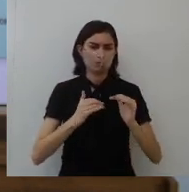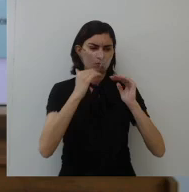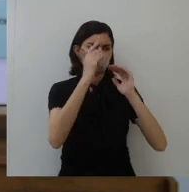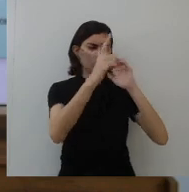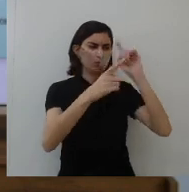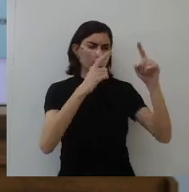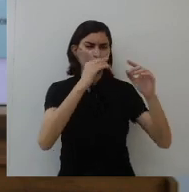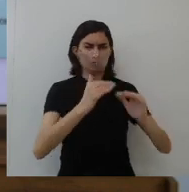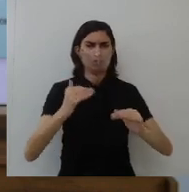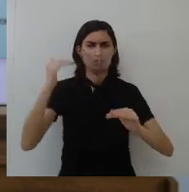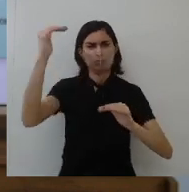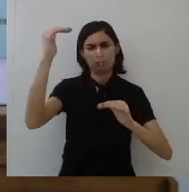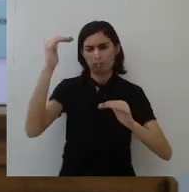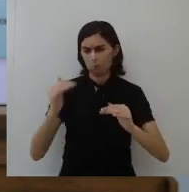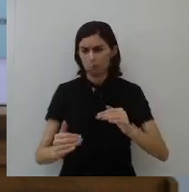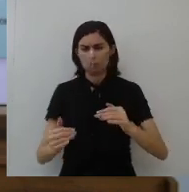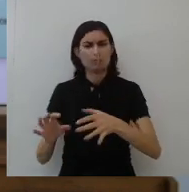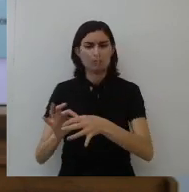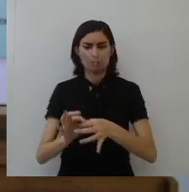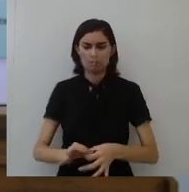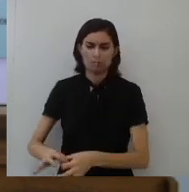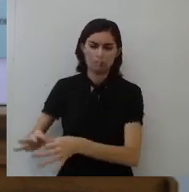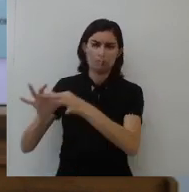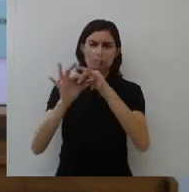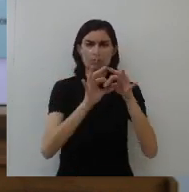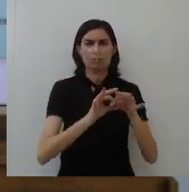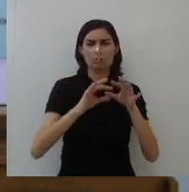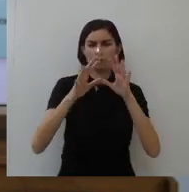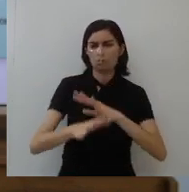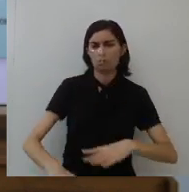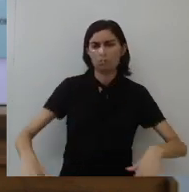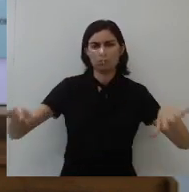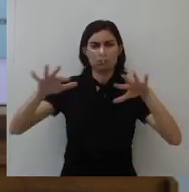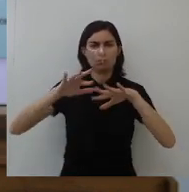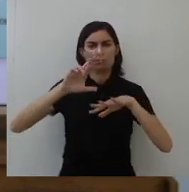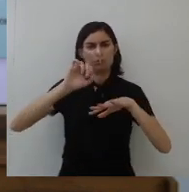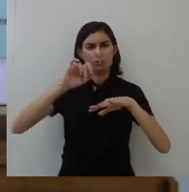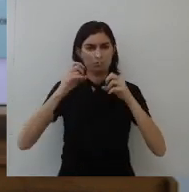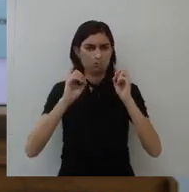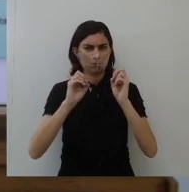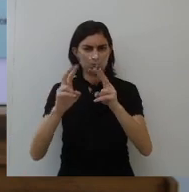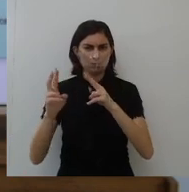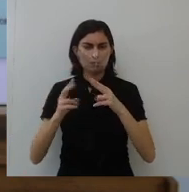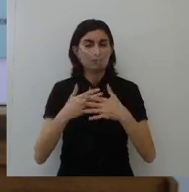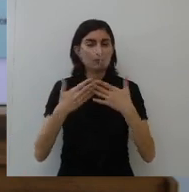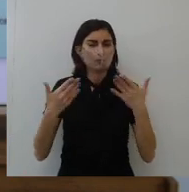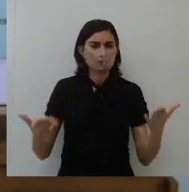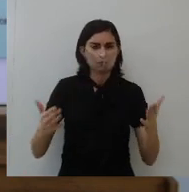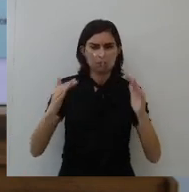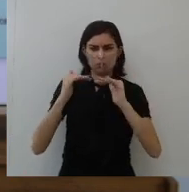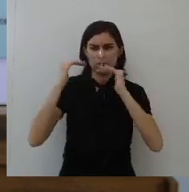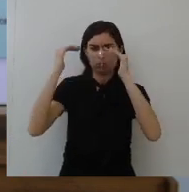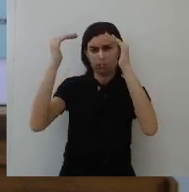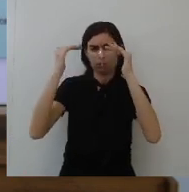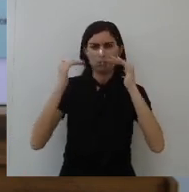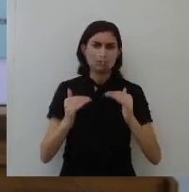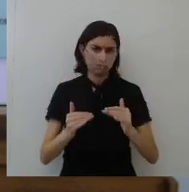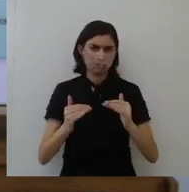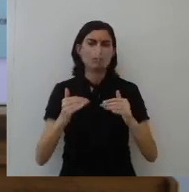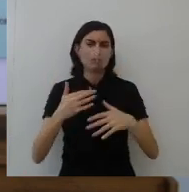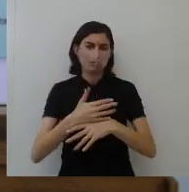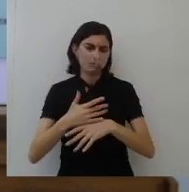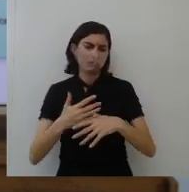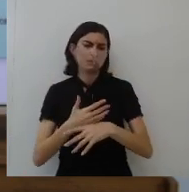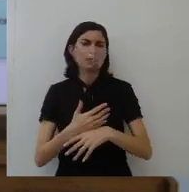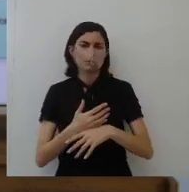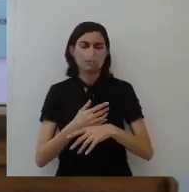outras e essa interconexão que se dá em redes. Ok? Então, na hierarquia urbana, as cidades